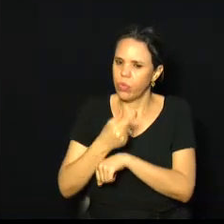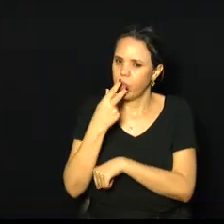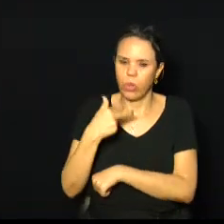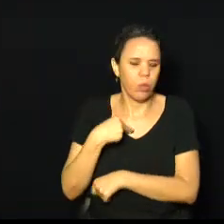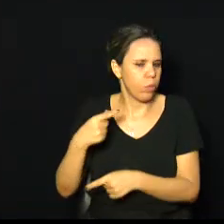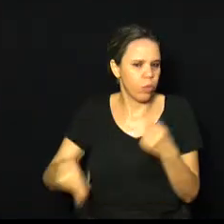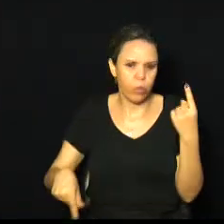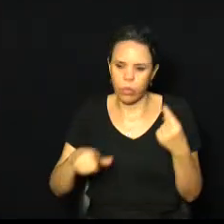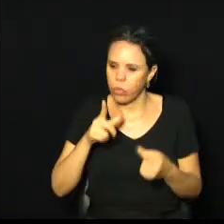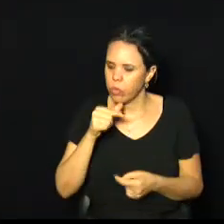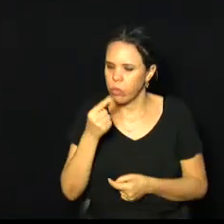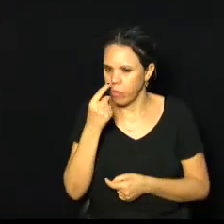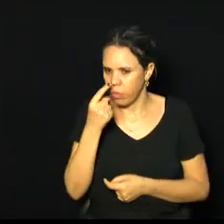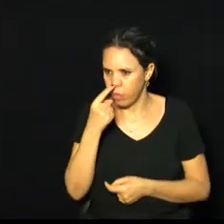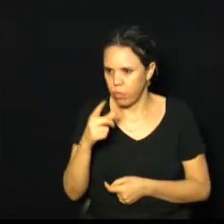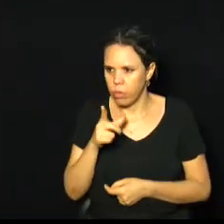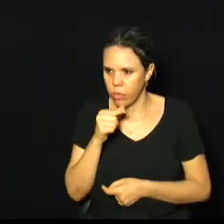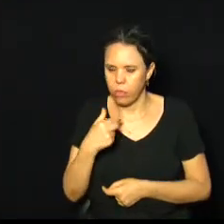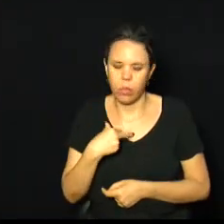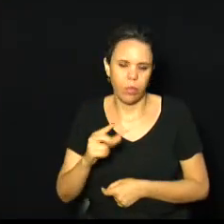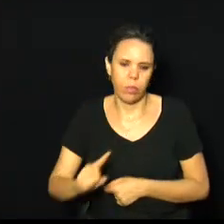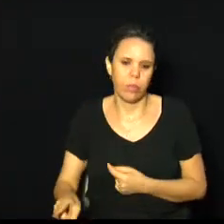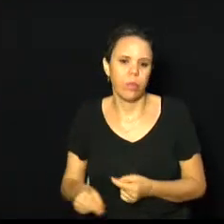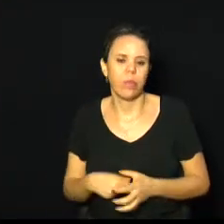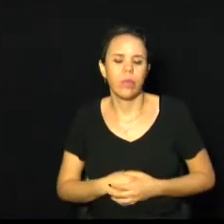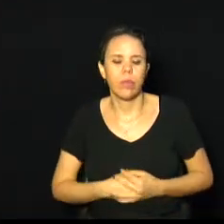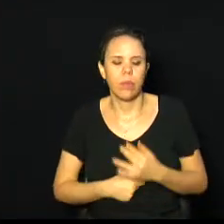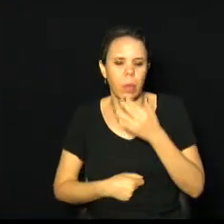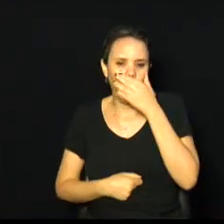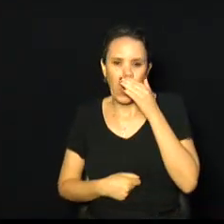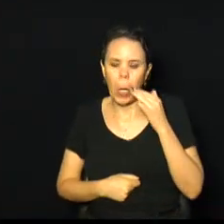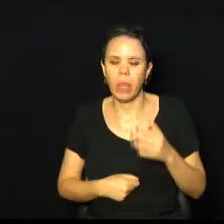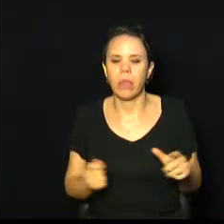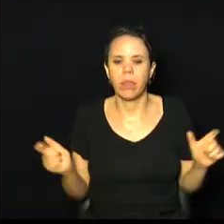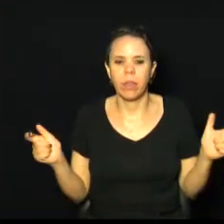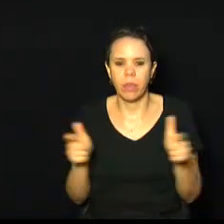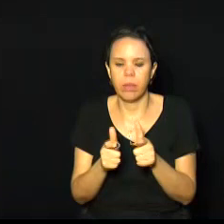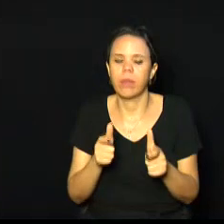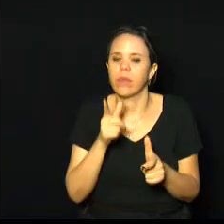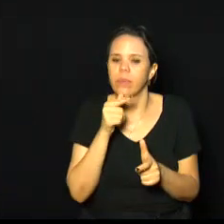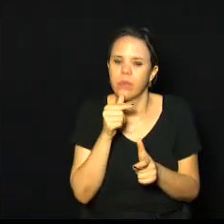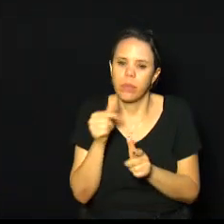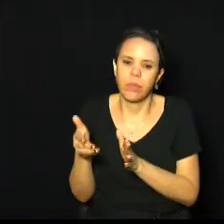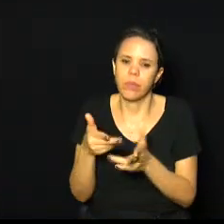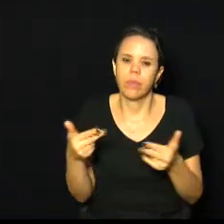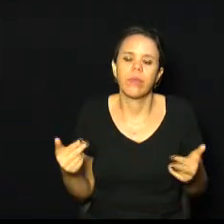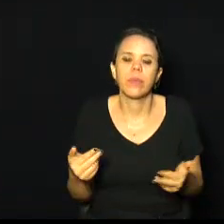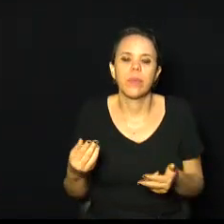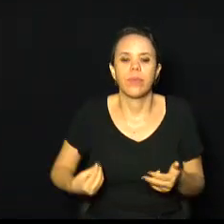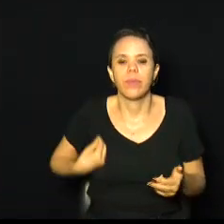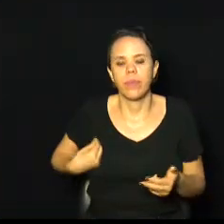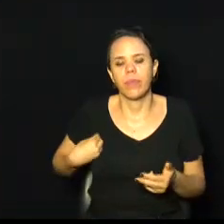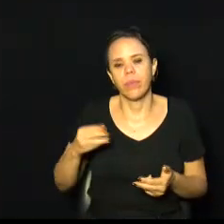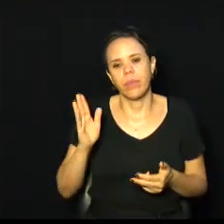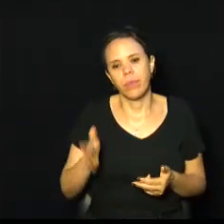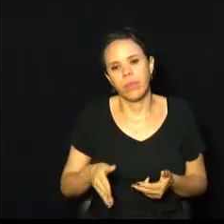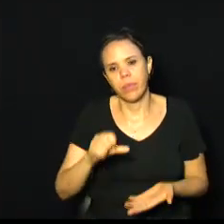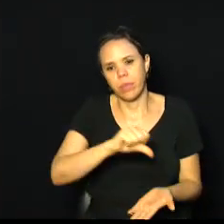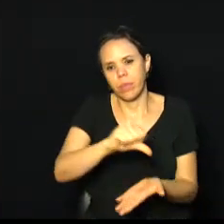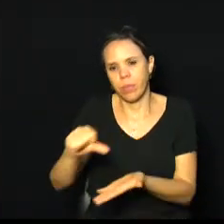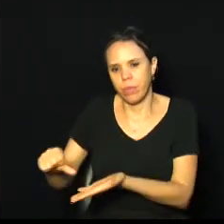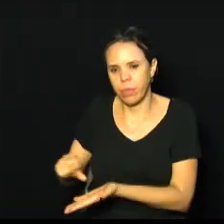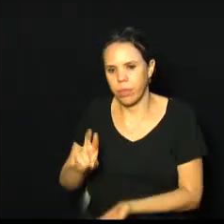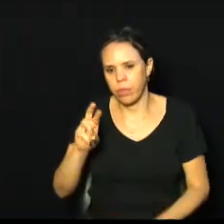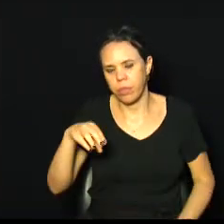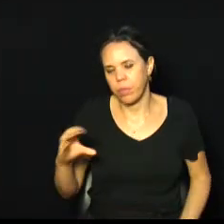pode mexer nessa água. Né? O racionamento de recursos hídricos, como está acontecendo na região